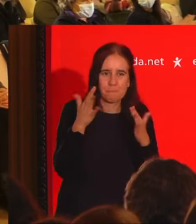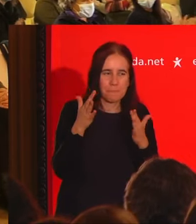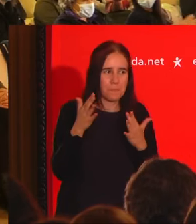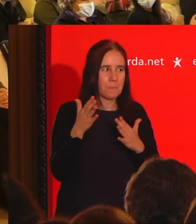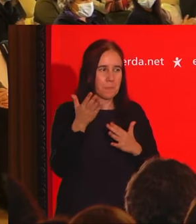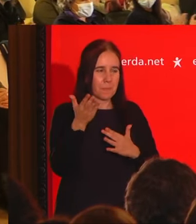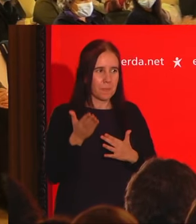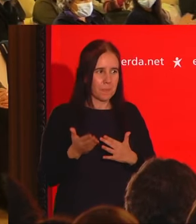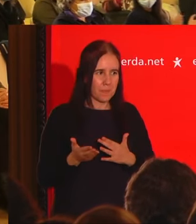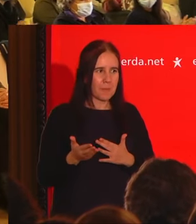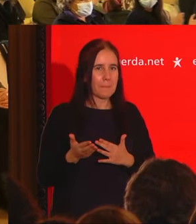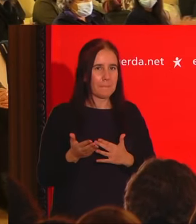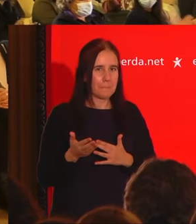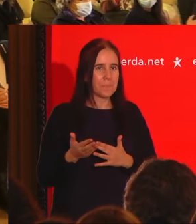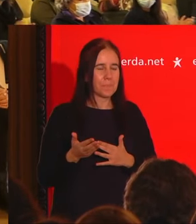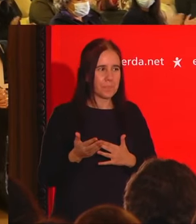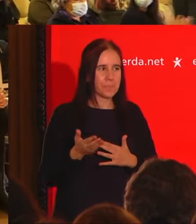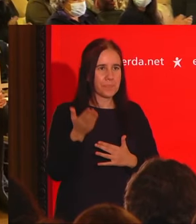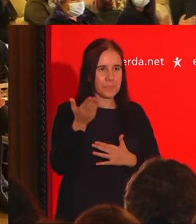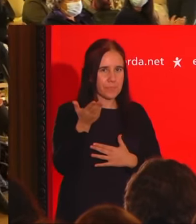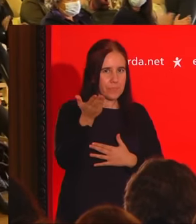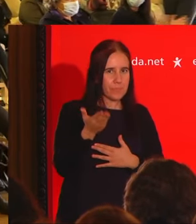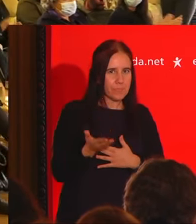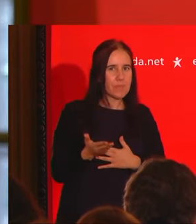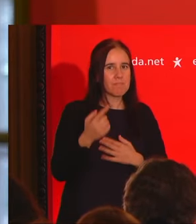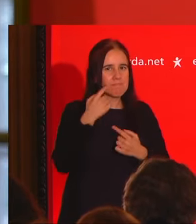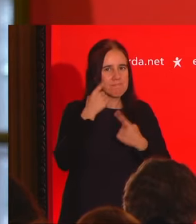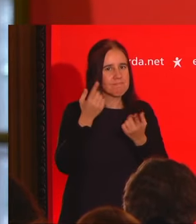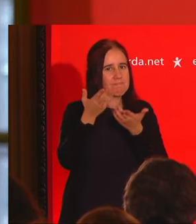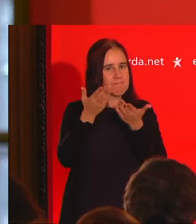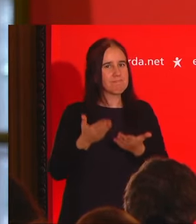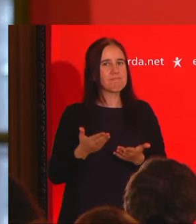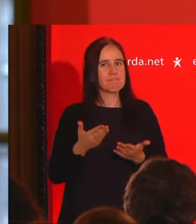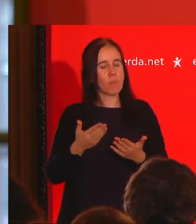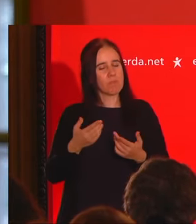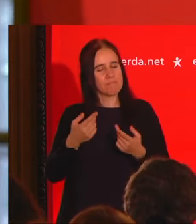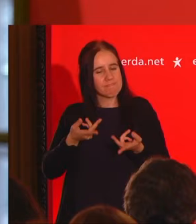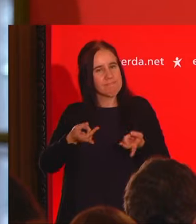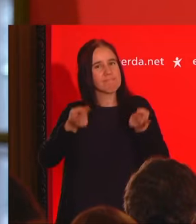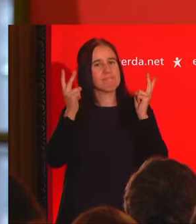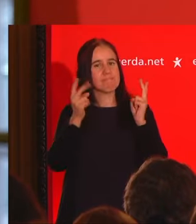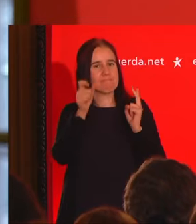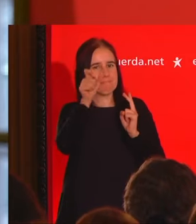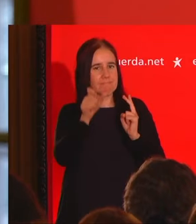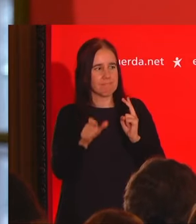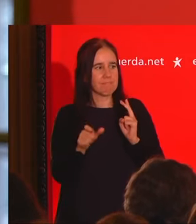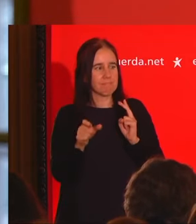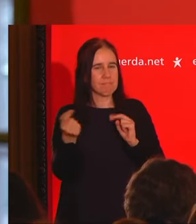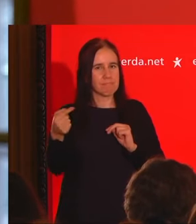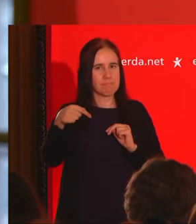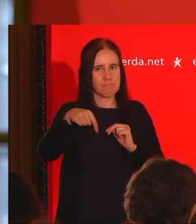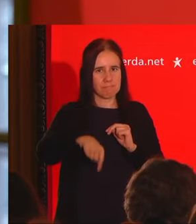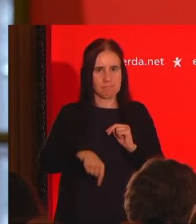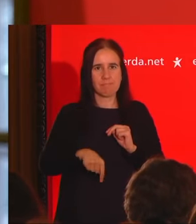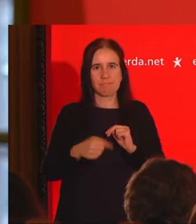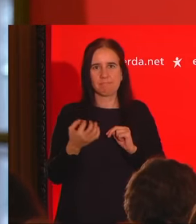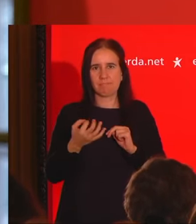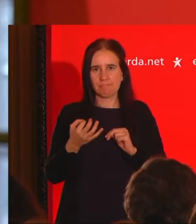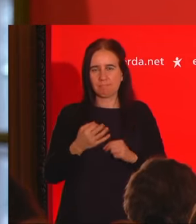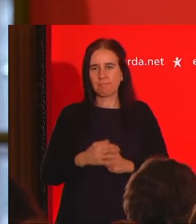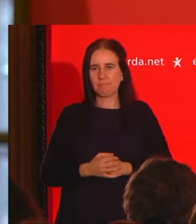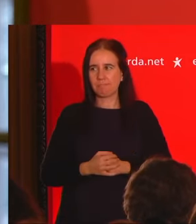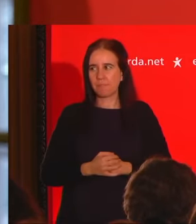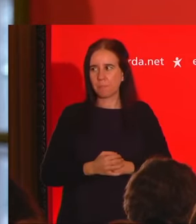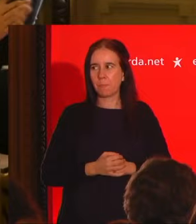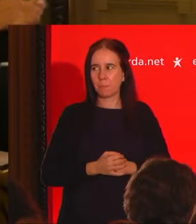tem feito e a forma desassombrada como tem denunciado estes escândalos.